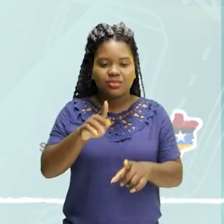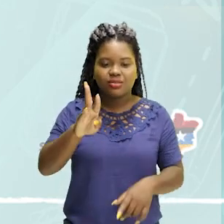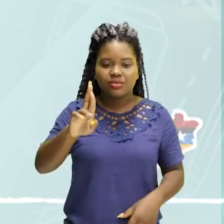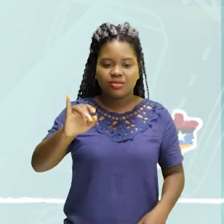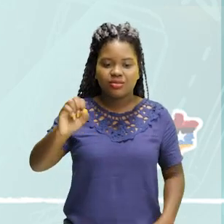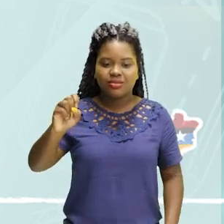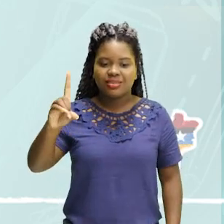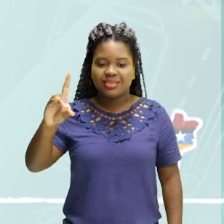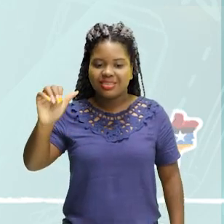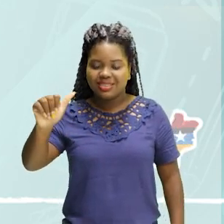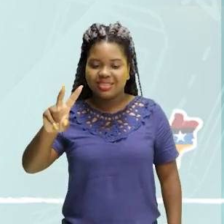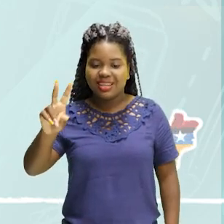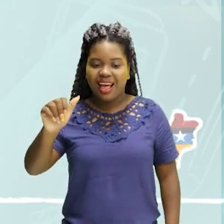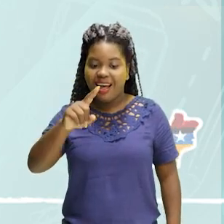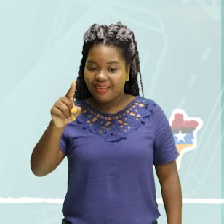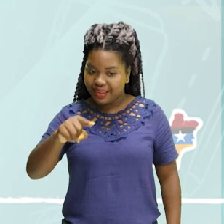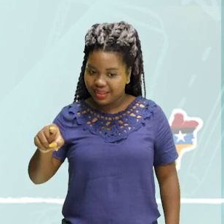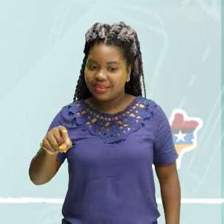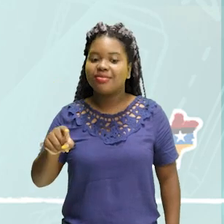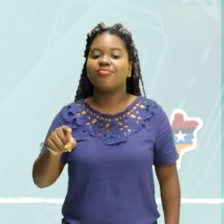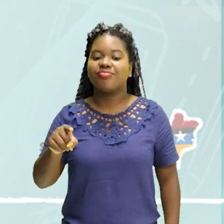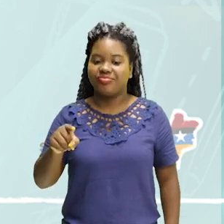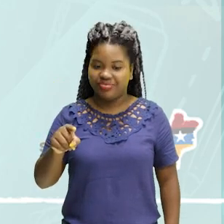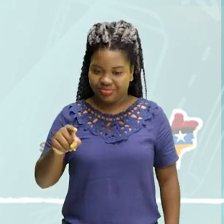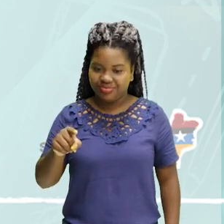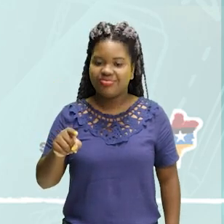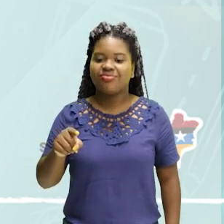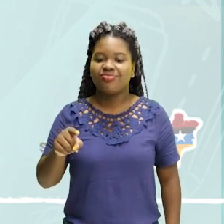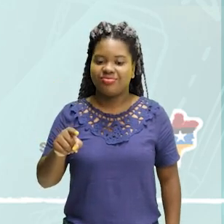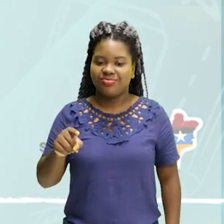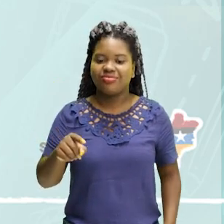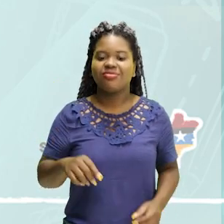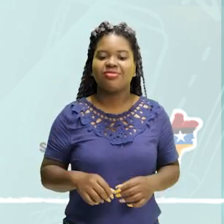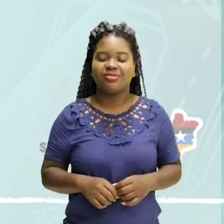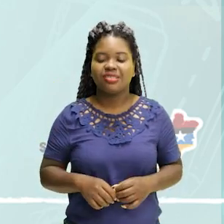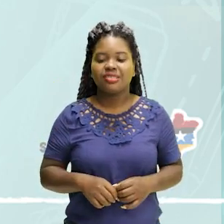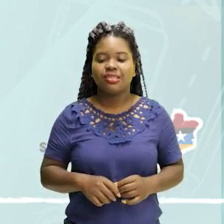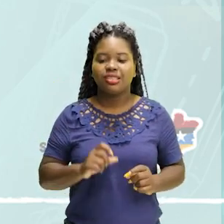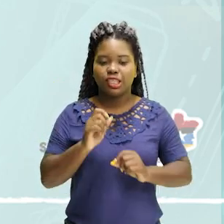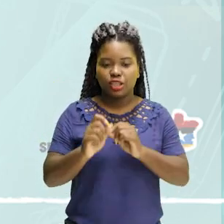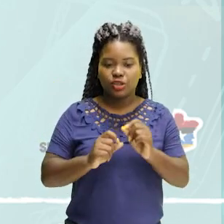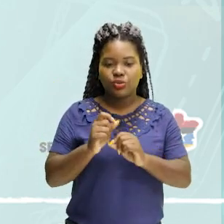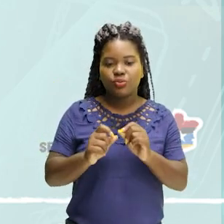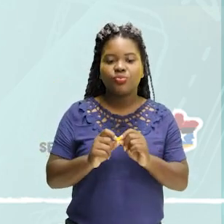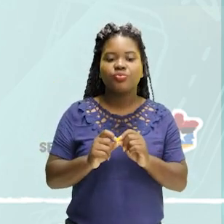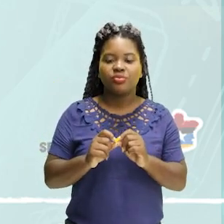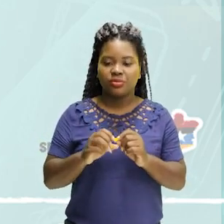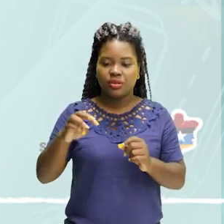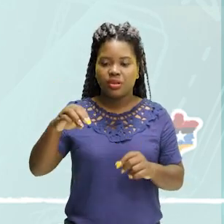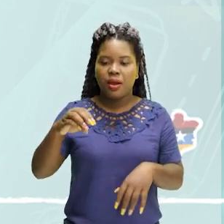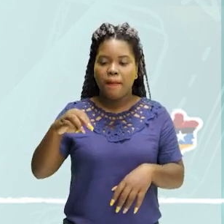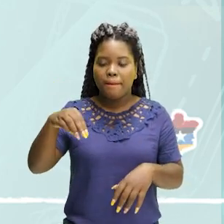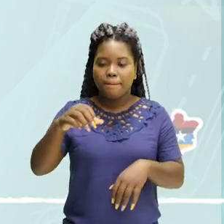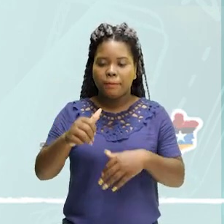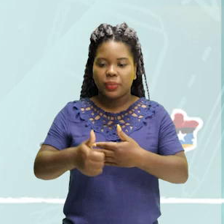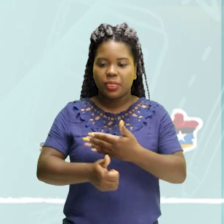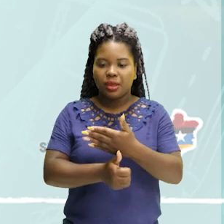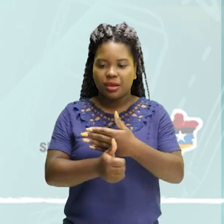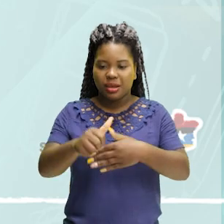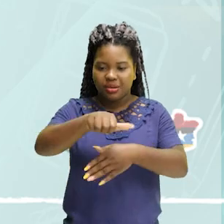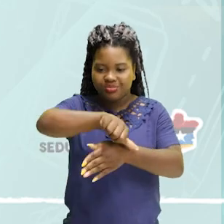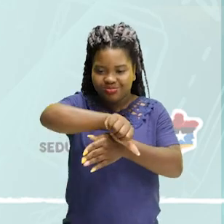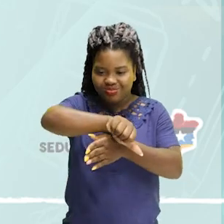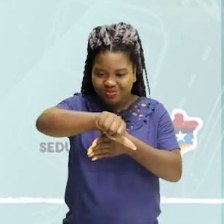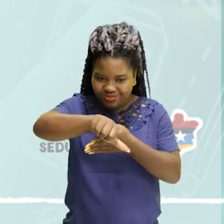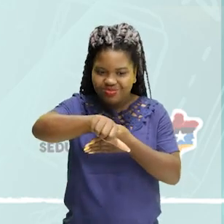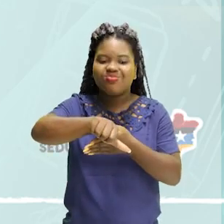Brígida Vaz, alcoviteira, é uma cafetina que vai simbolizar a degradação moral e a feitiçaria